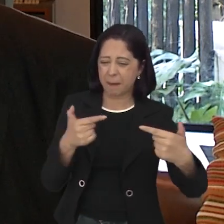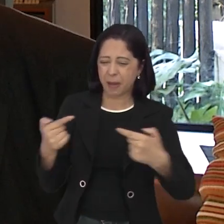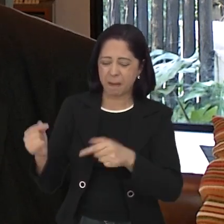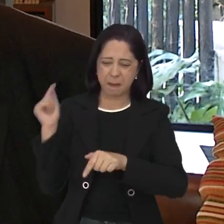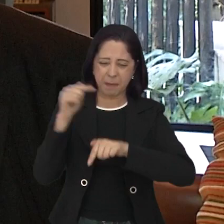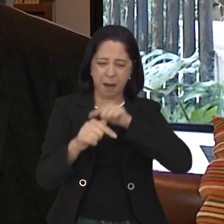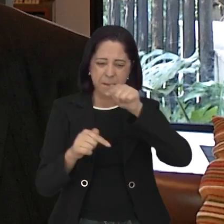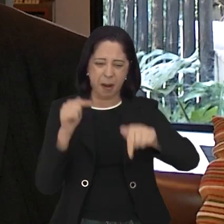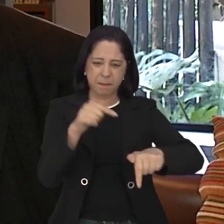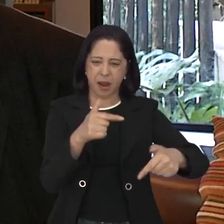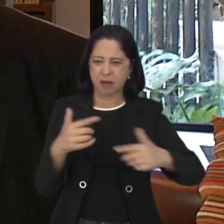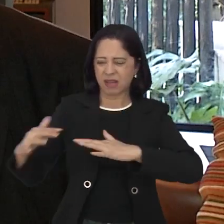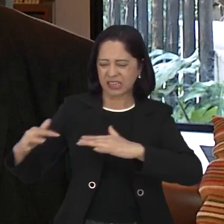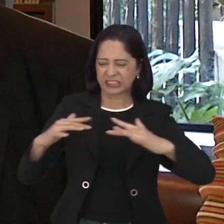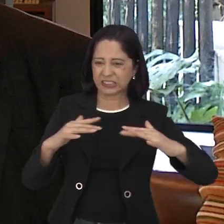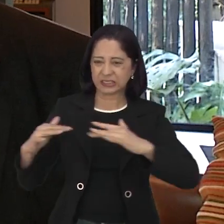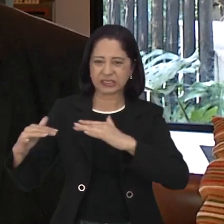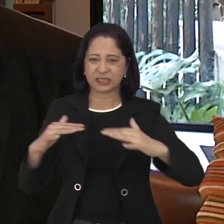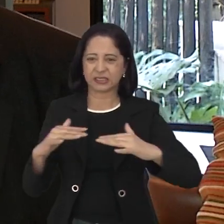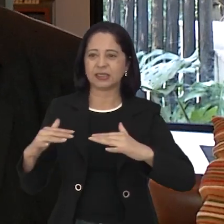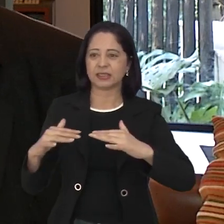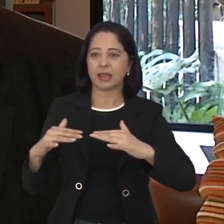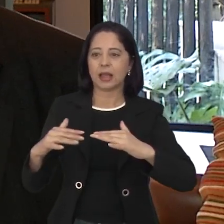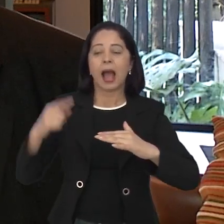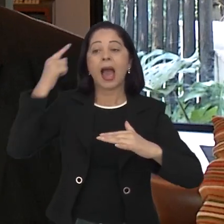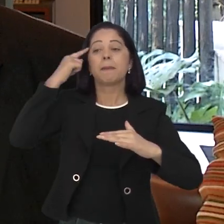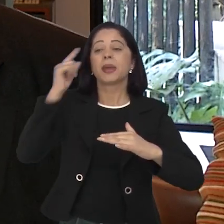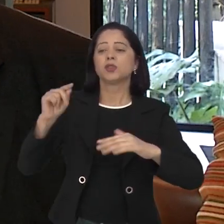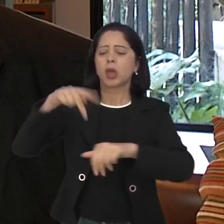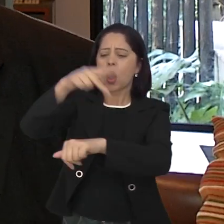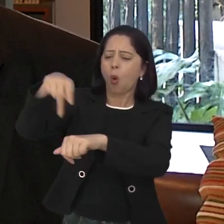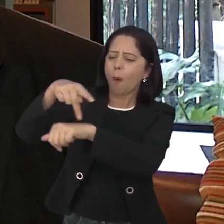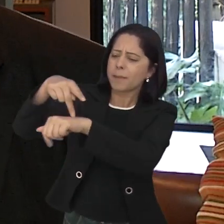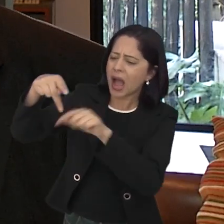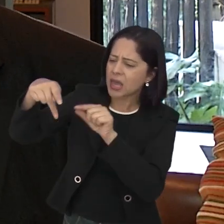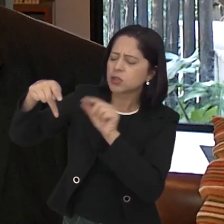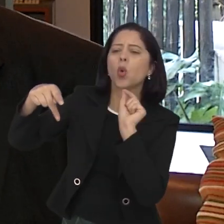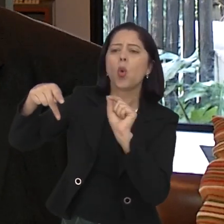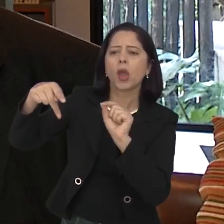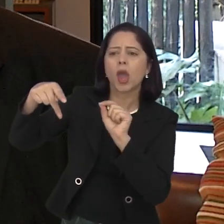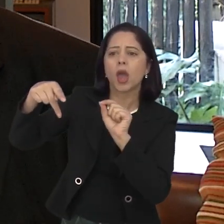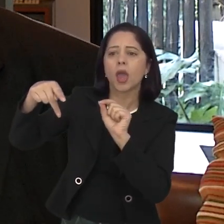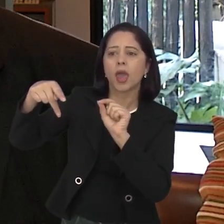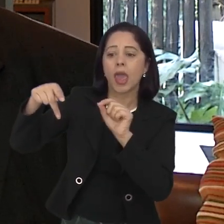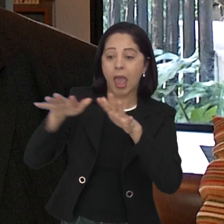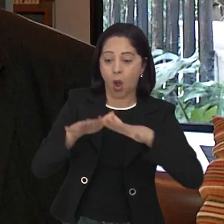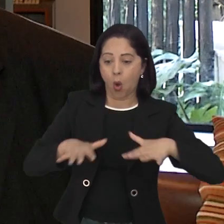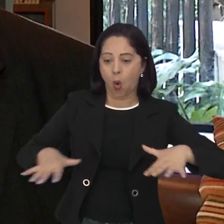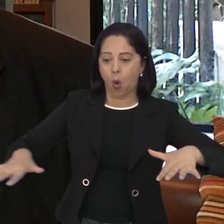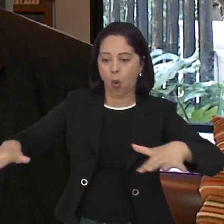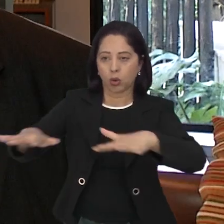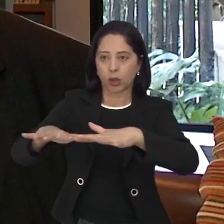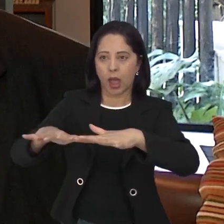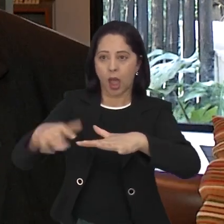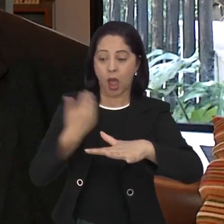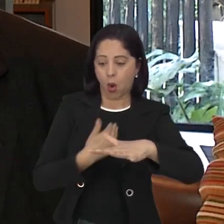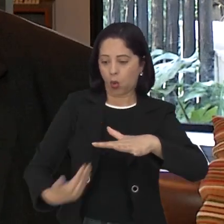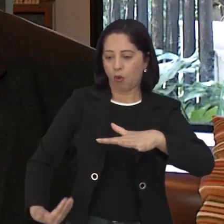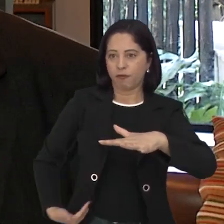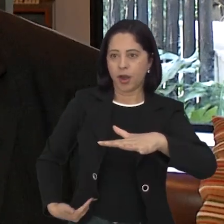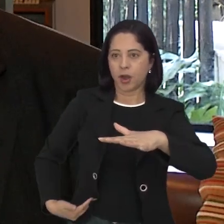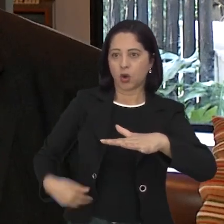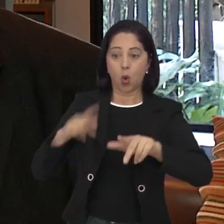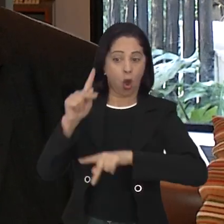população civil ela tá inserida dentro do Estado O que é um estado né o estado ele é composto é pelo território governo e